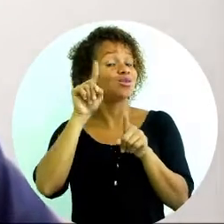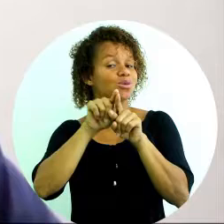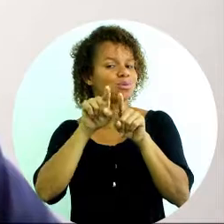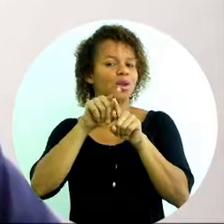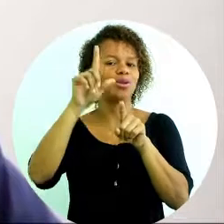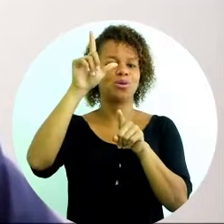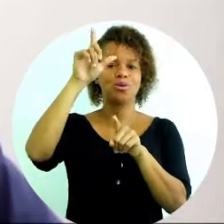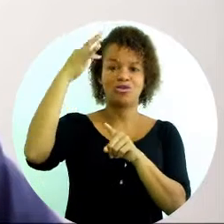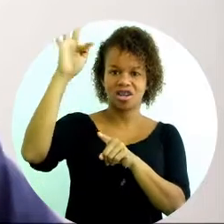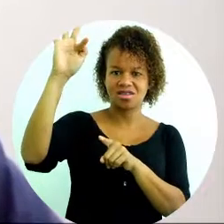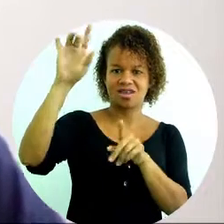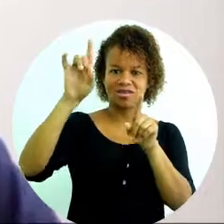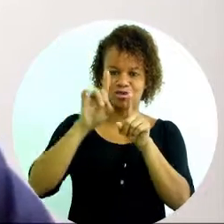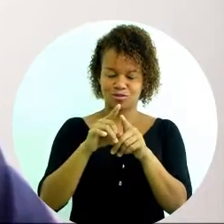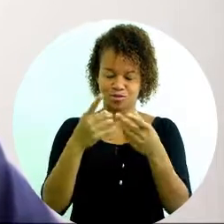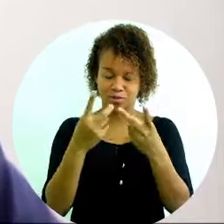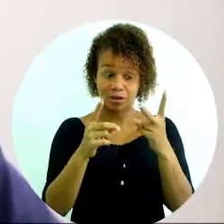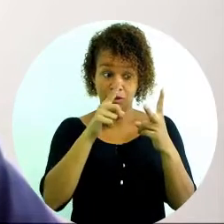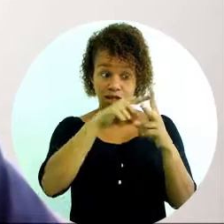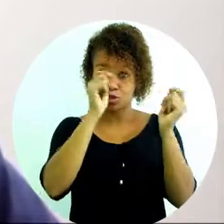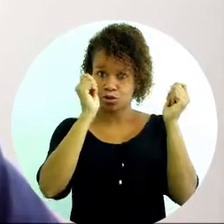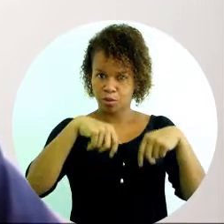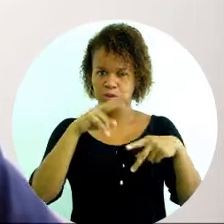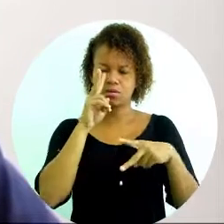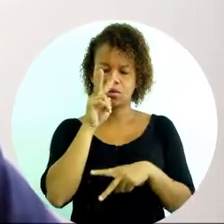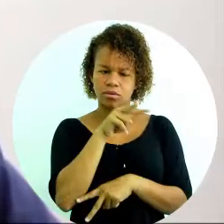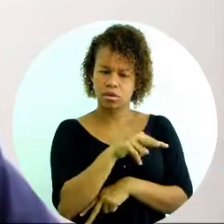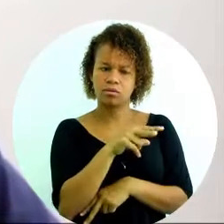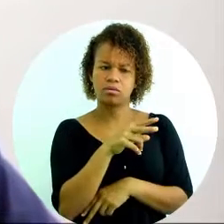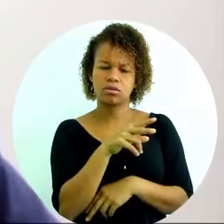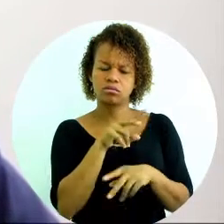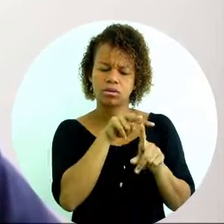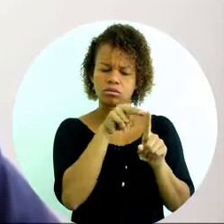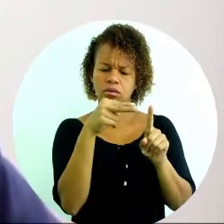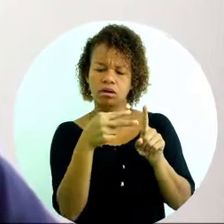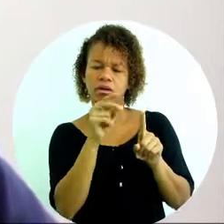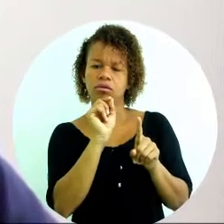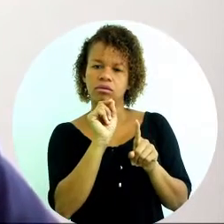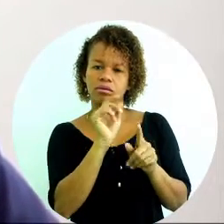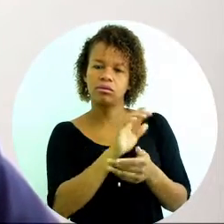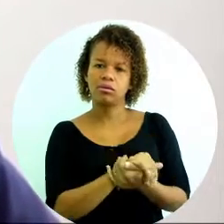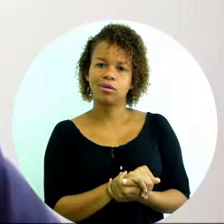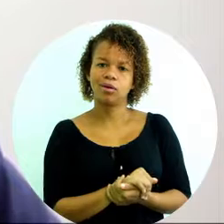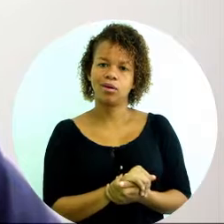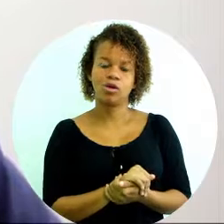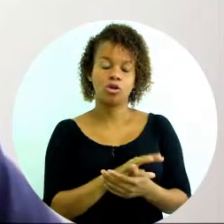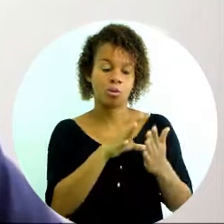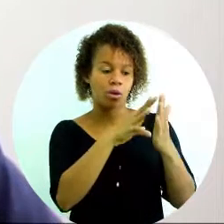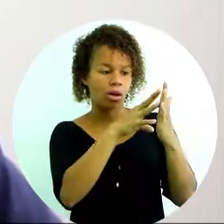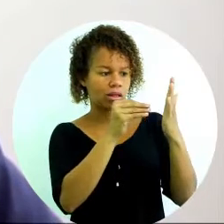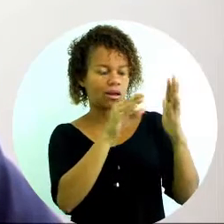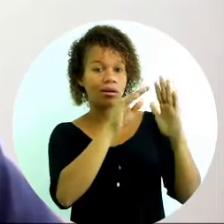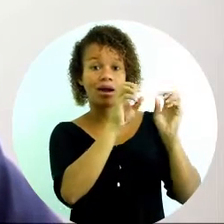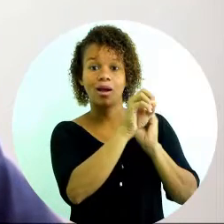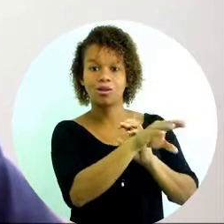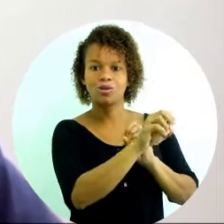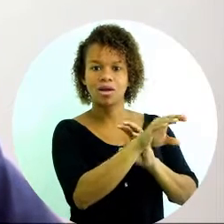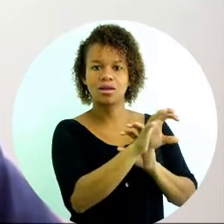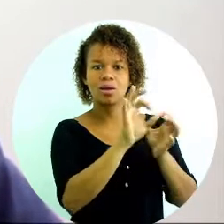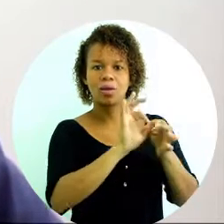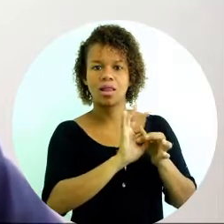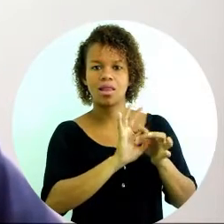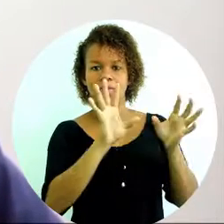do Émile Durkheim. Na segunda competência, observamos as perspectivas do modelo